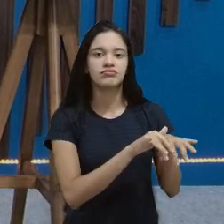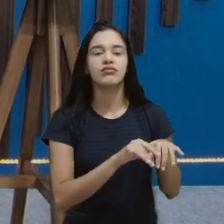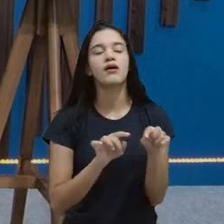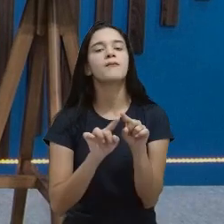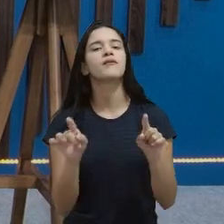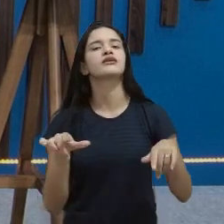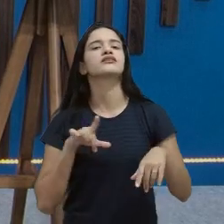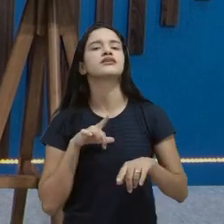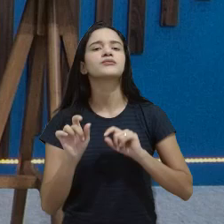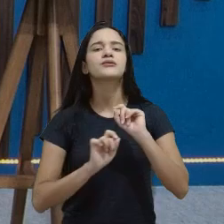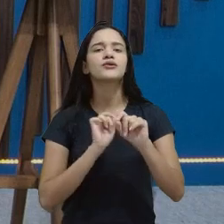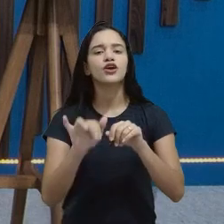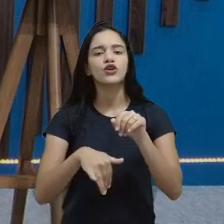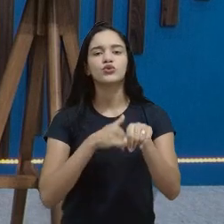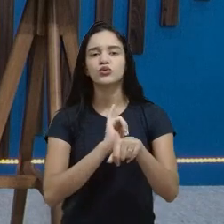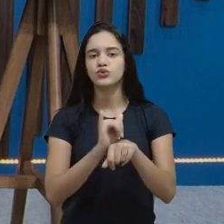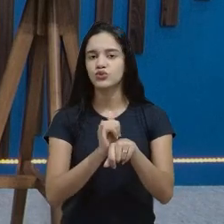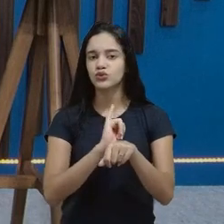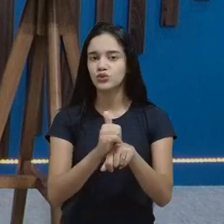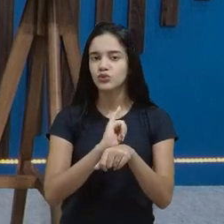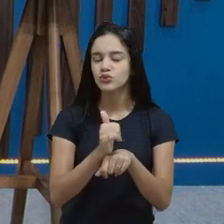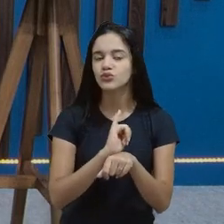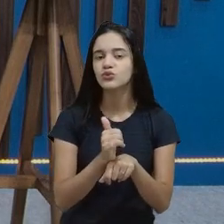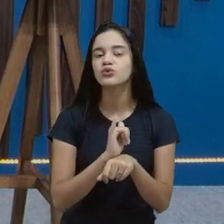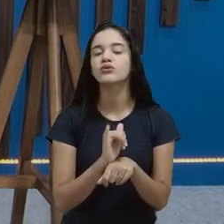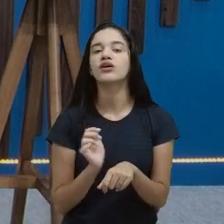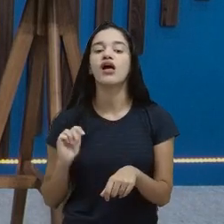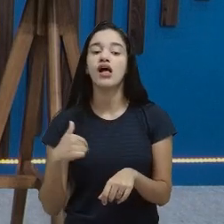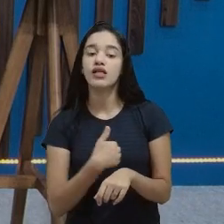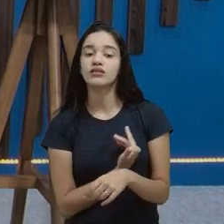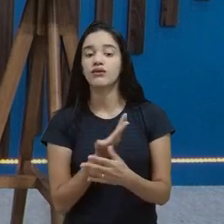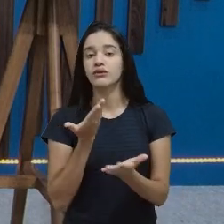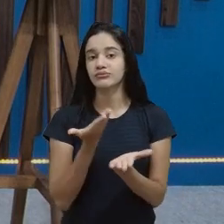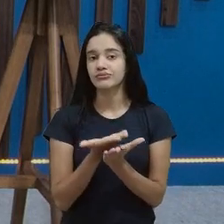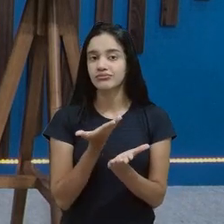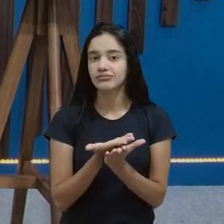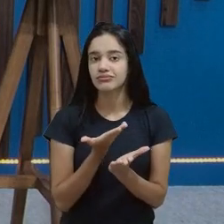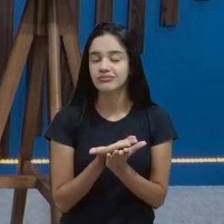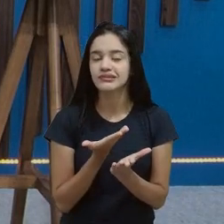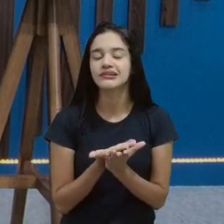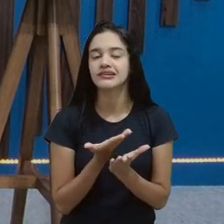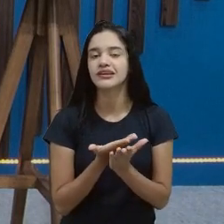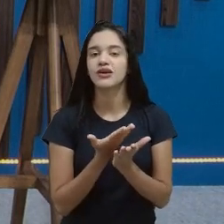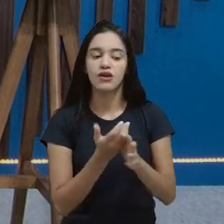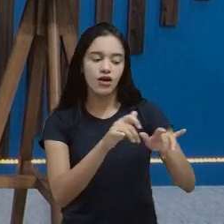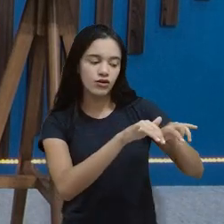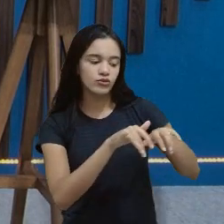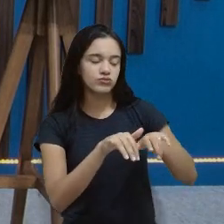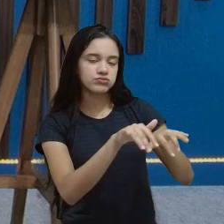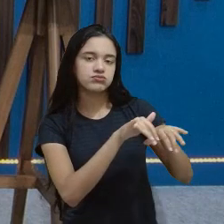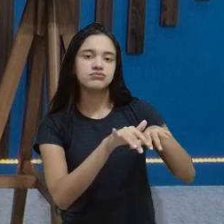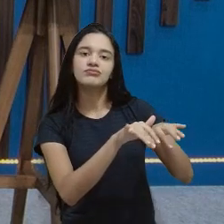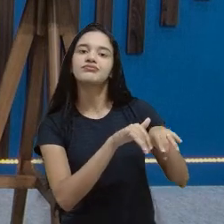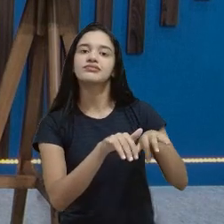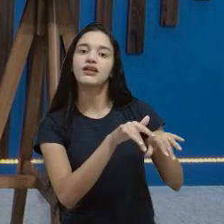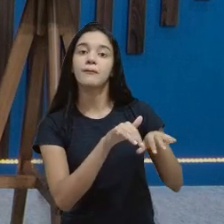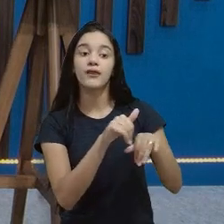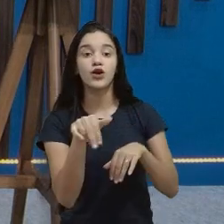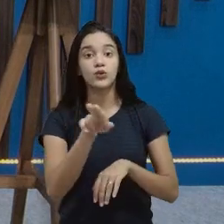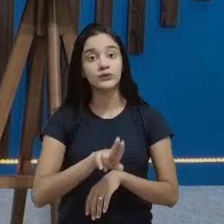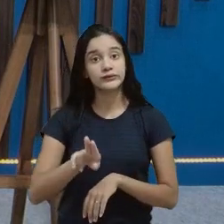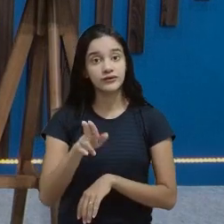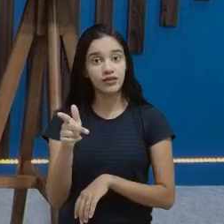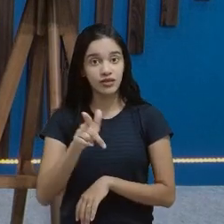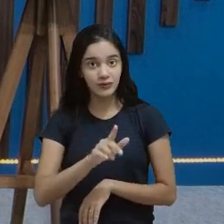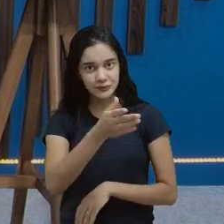temos também o canal de YouTube, onde as nossas aulas ficam lá para serem